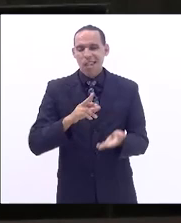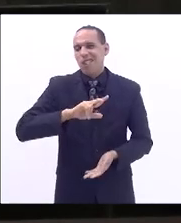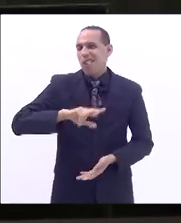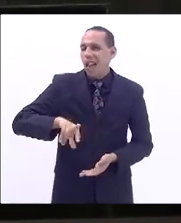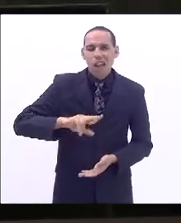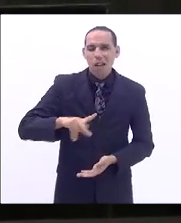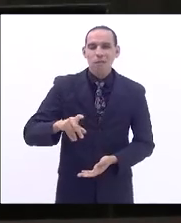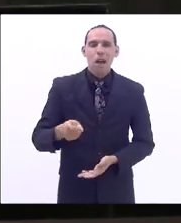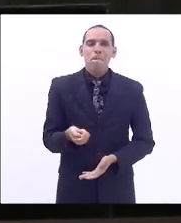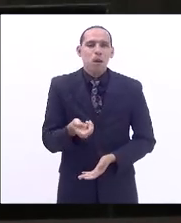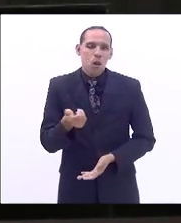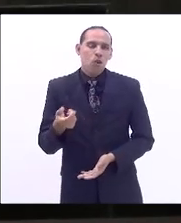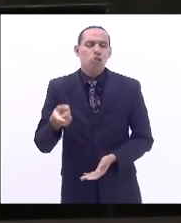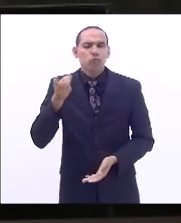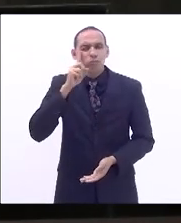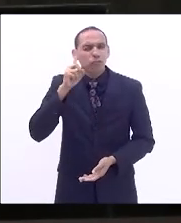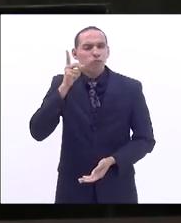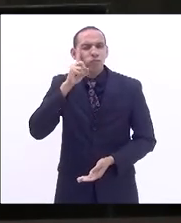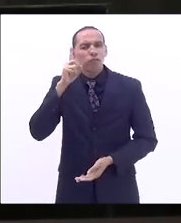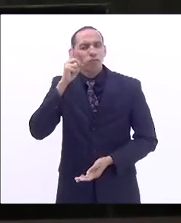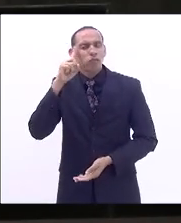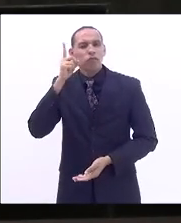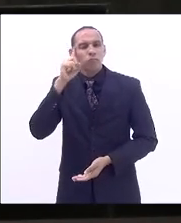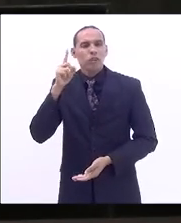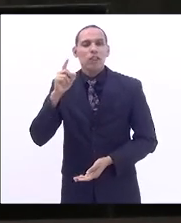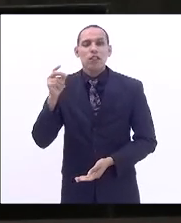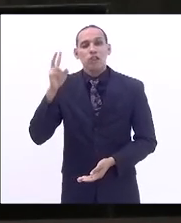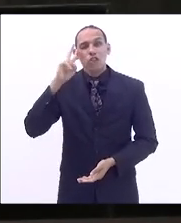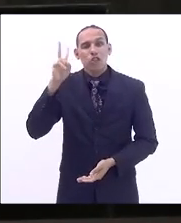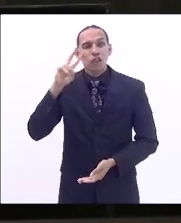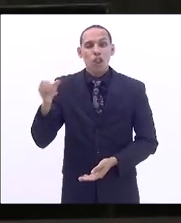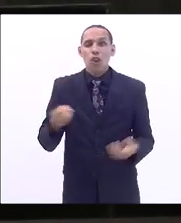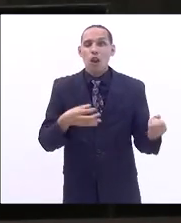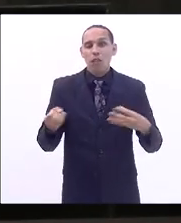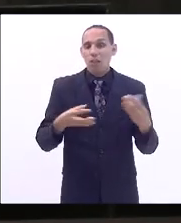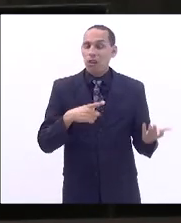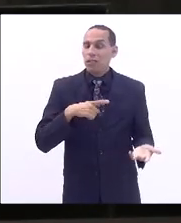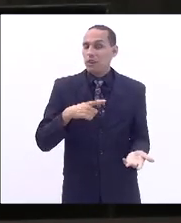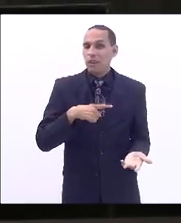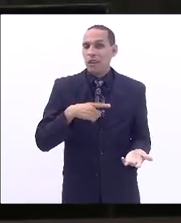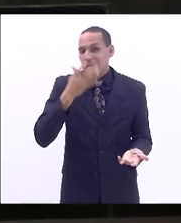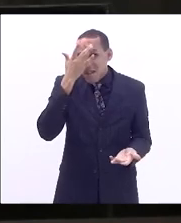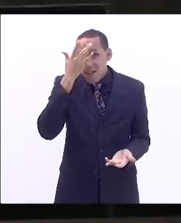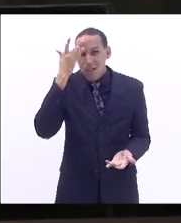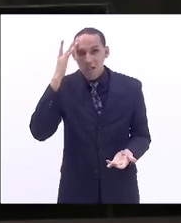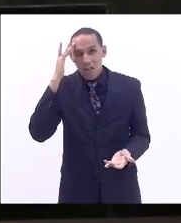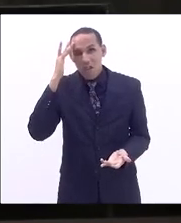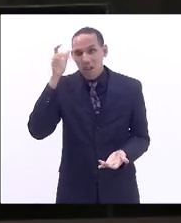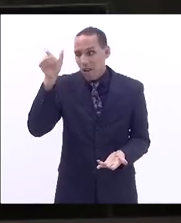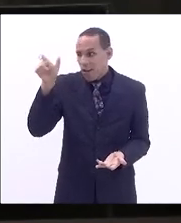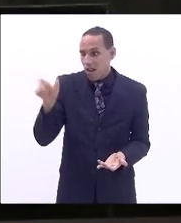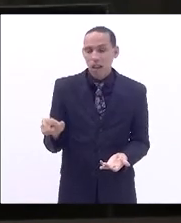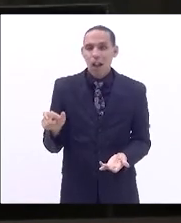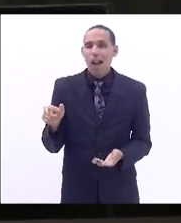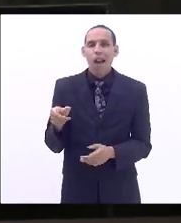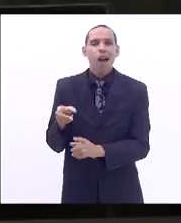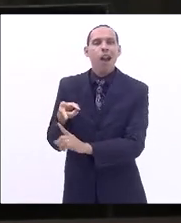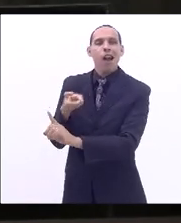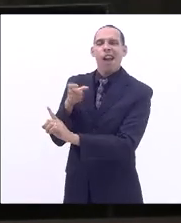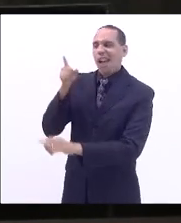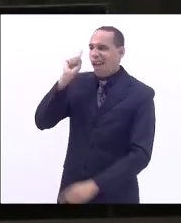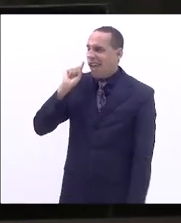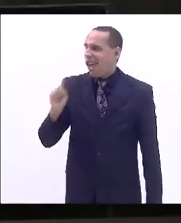pontuais todos os dias temos uma nova história para contar sobre uma pessoa e teve o reconhecimento